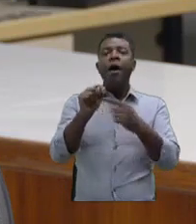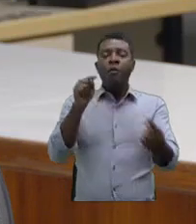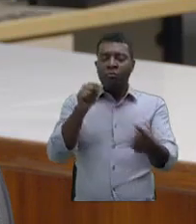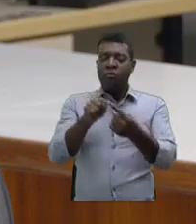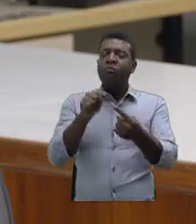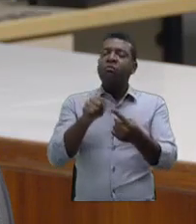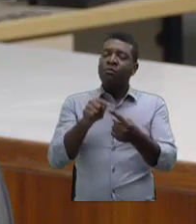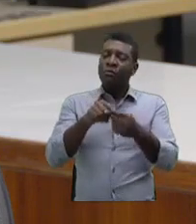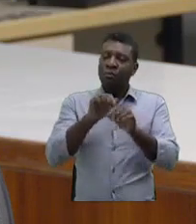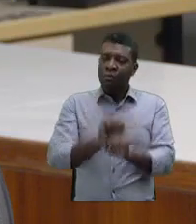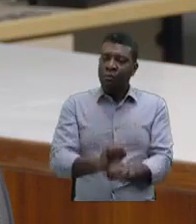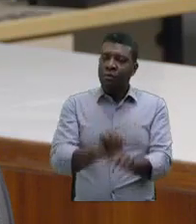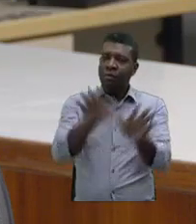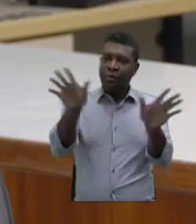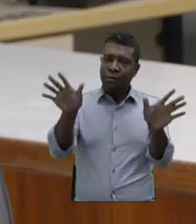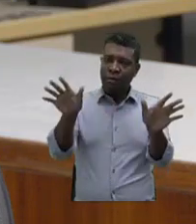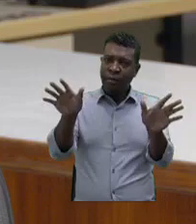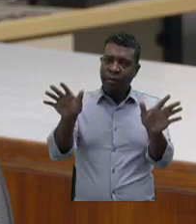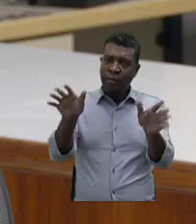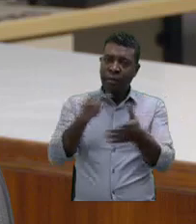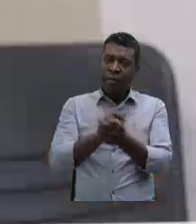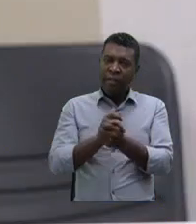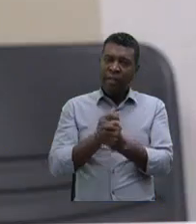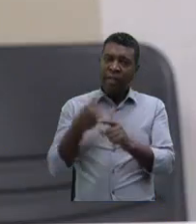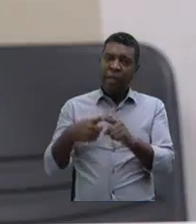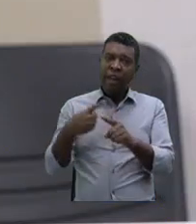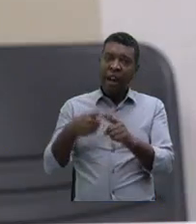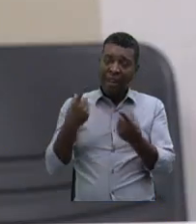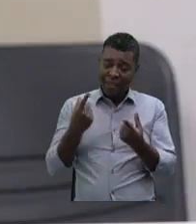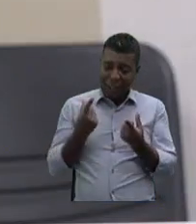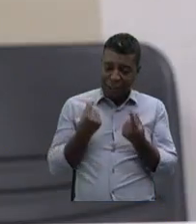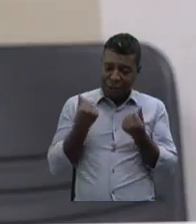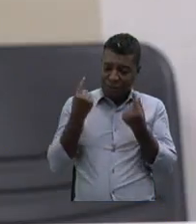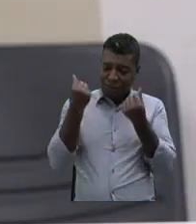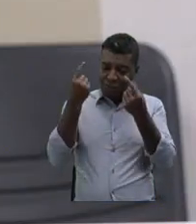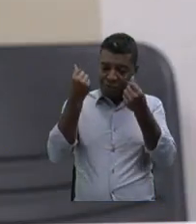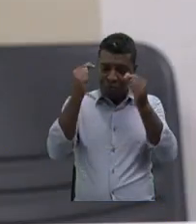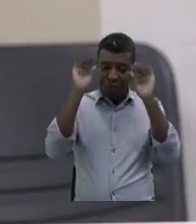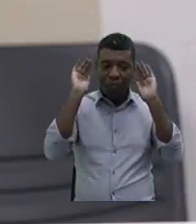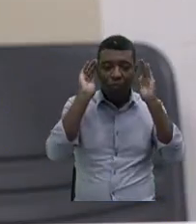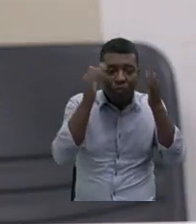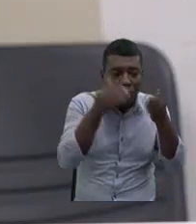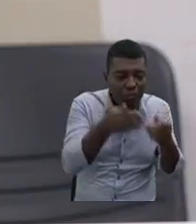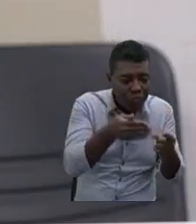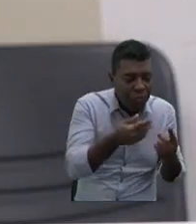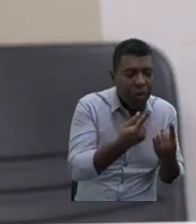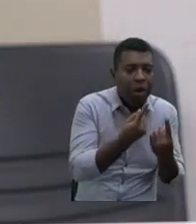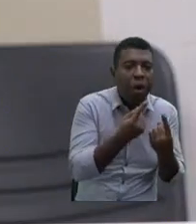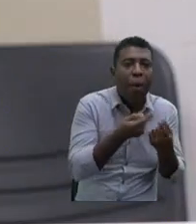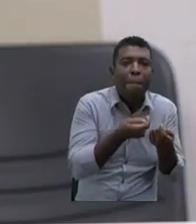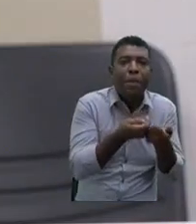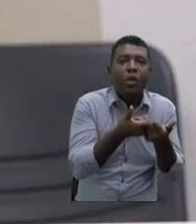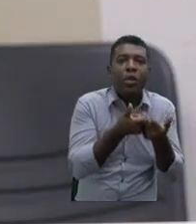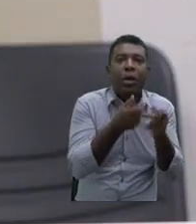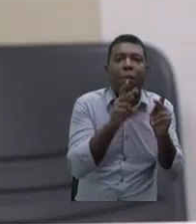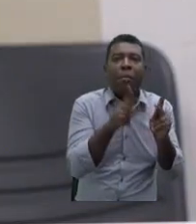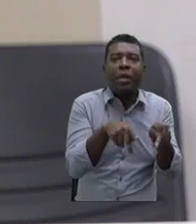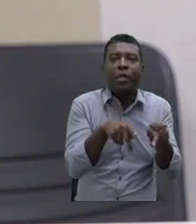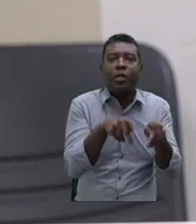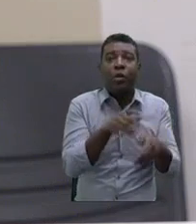Historicamente, os grandes volumes de recursos eram concentrados em muitas poucas pessoas. Era